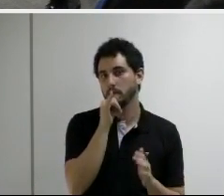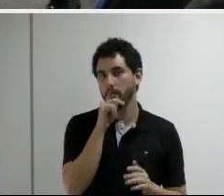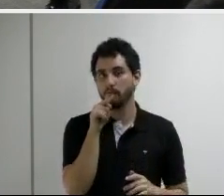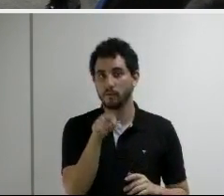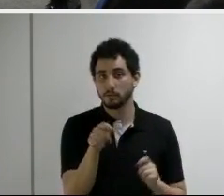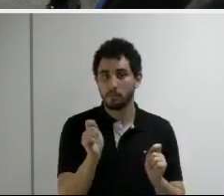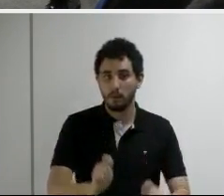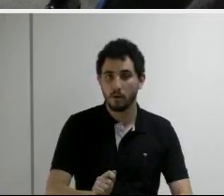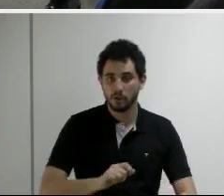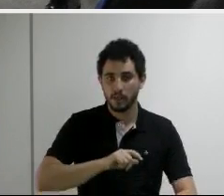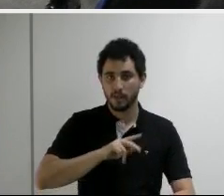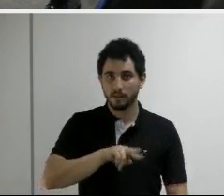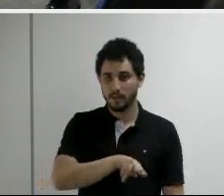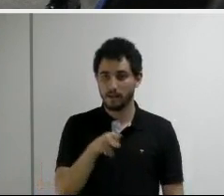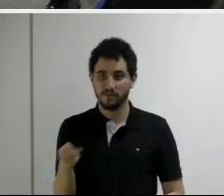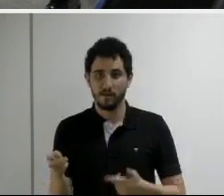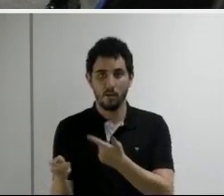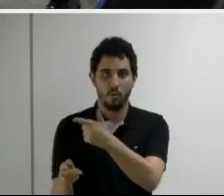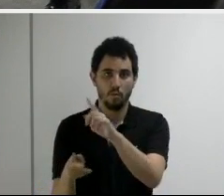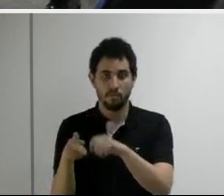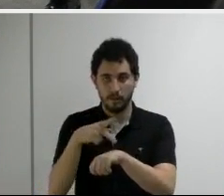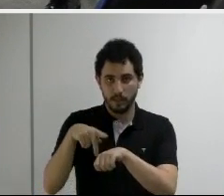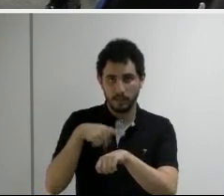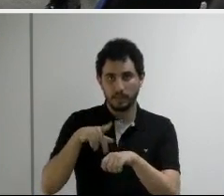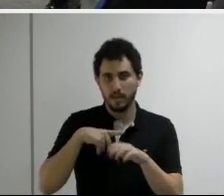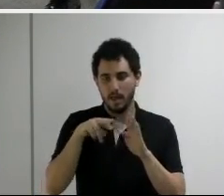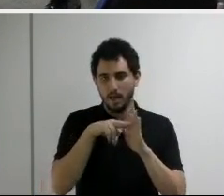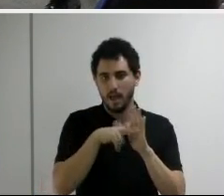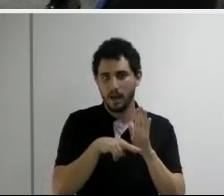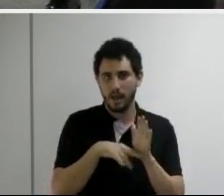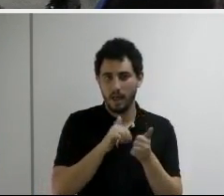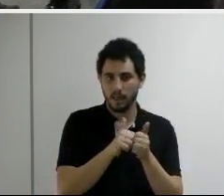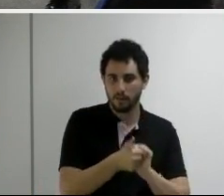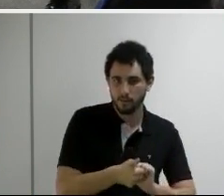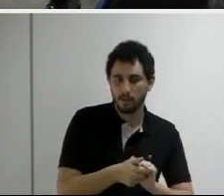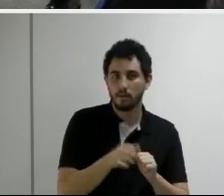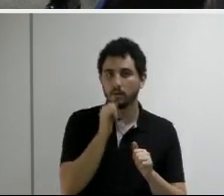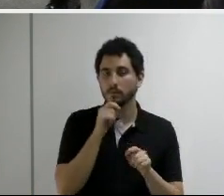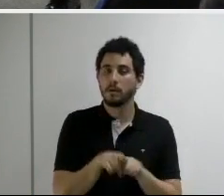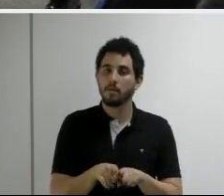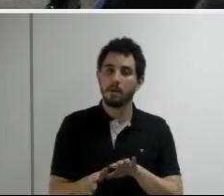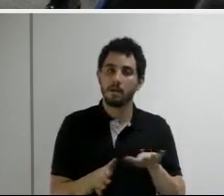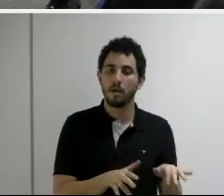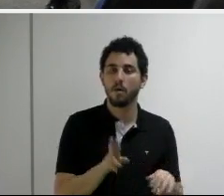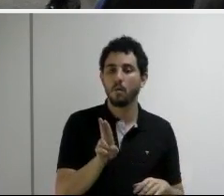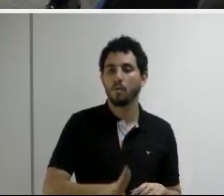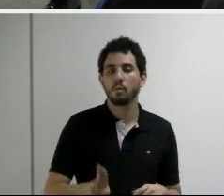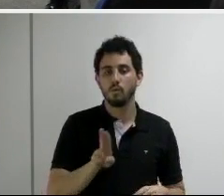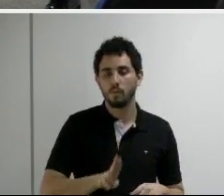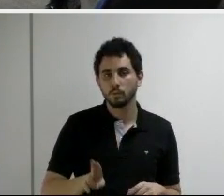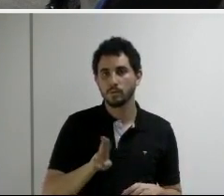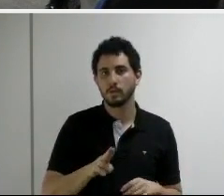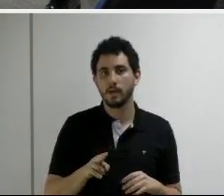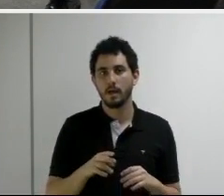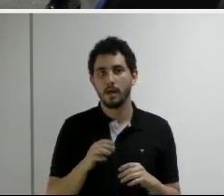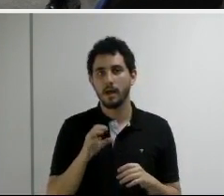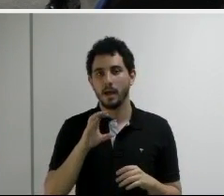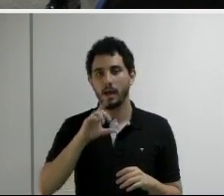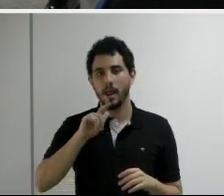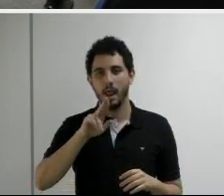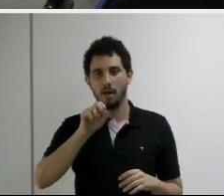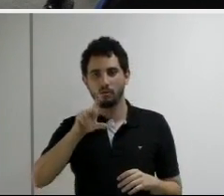poder transferir para outros países que tenham uma regra de adequação, além de utilização de cláusulas